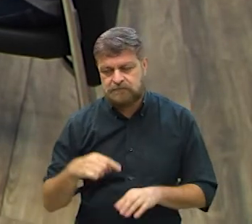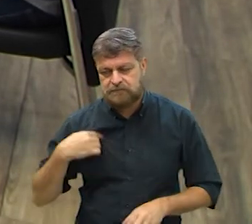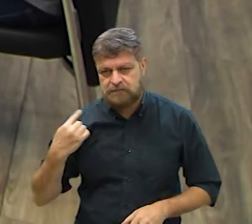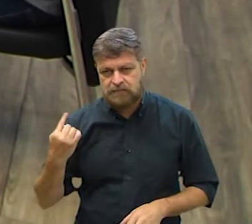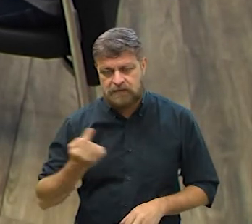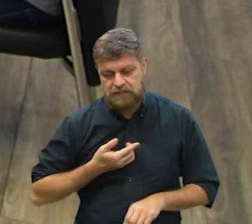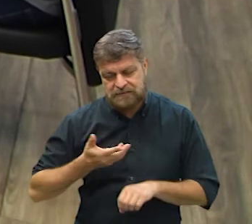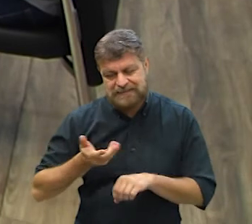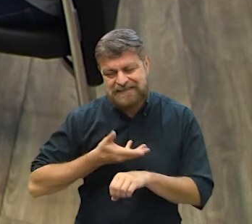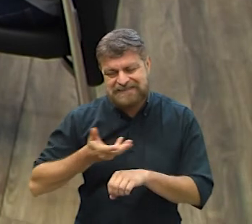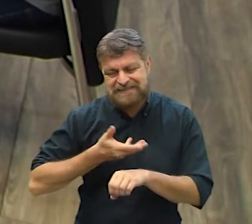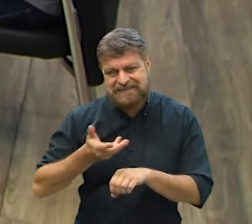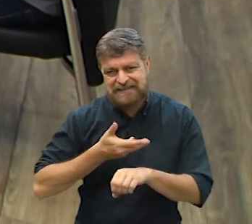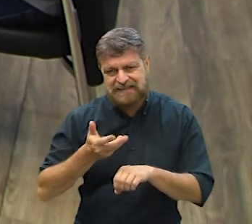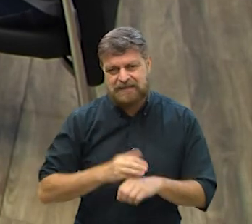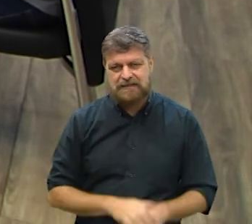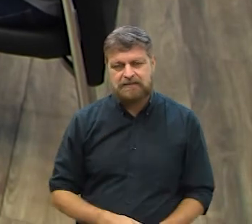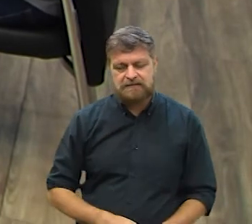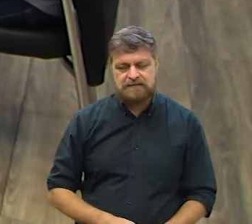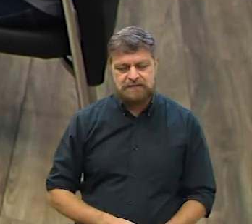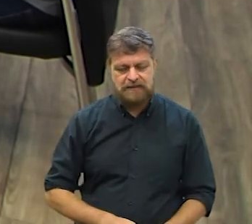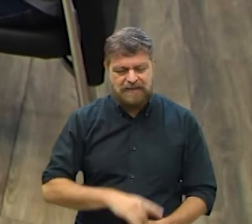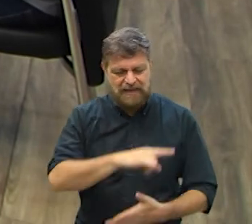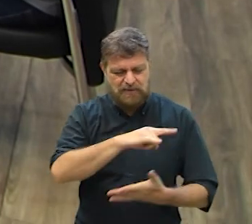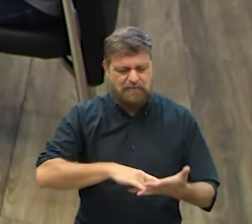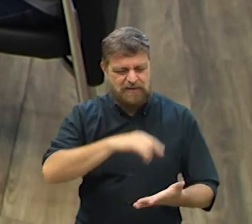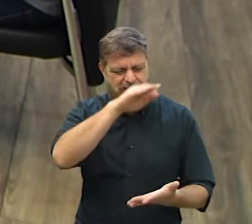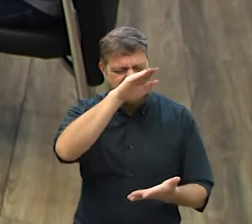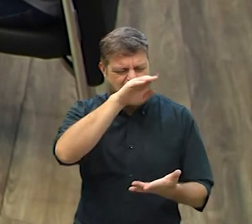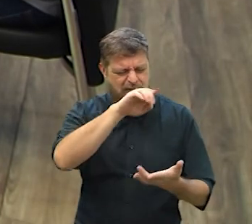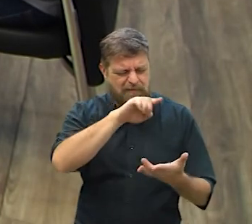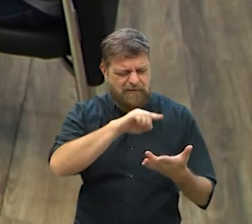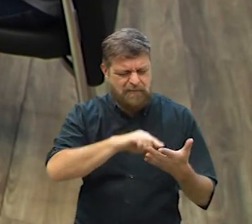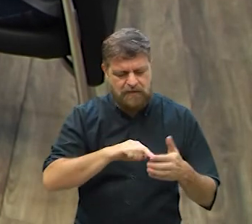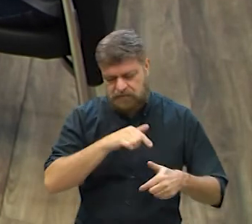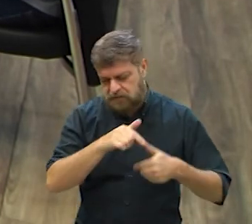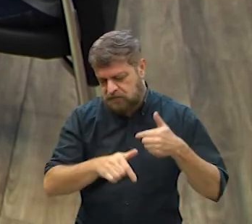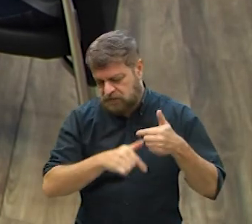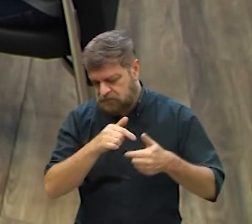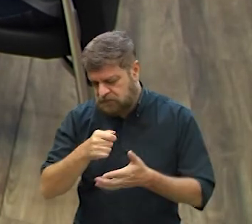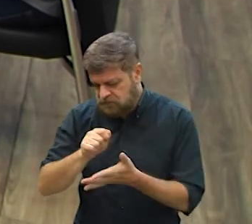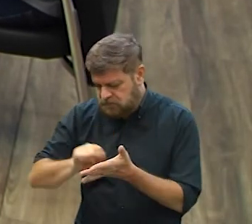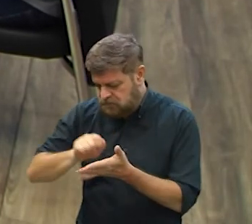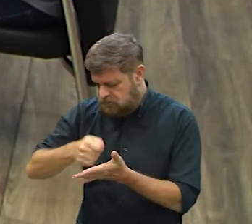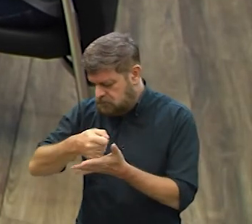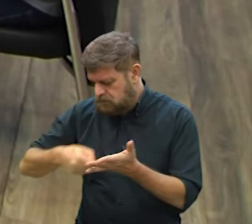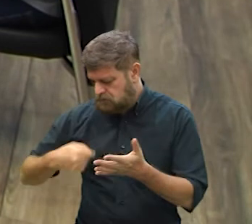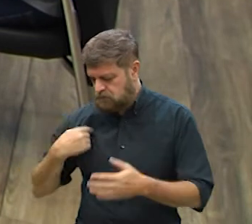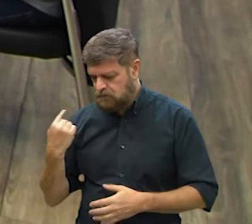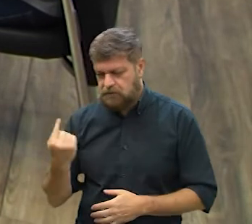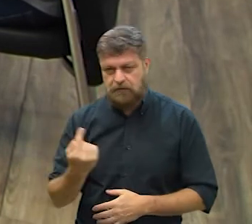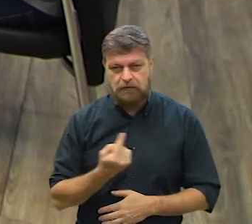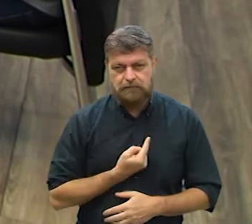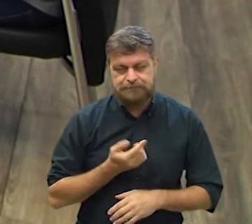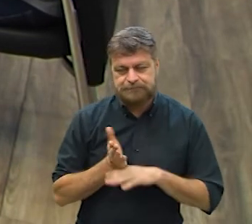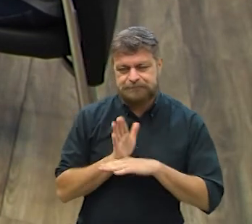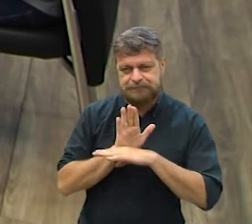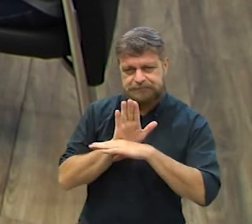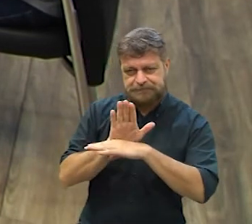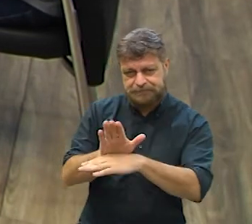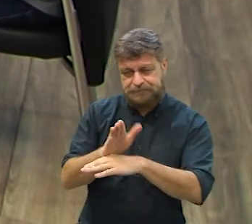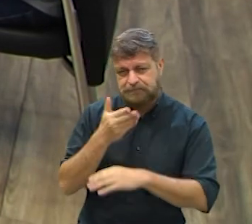poder acelerar, desburocratizar, continuar através das indicações, como é que a gente ajuda